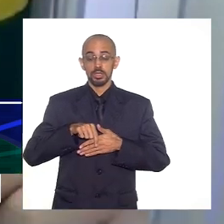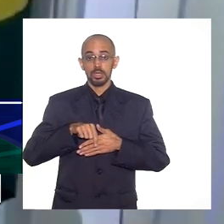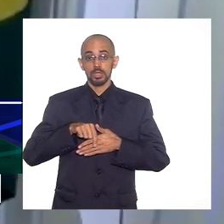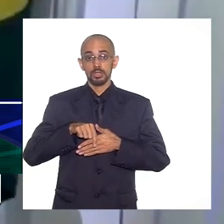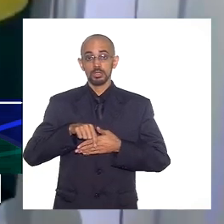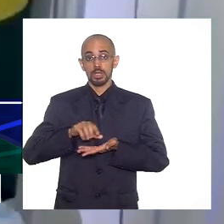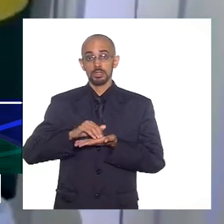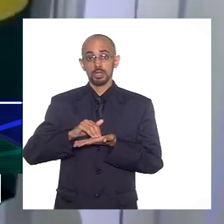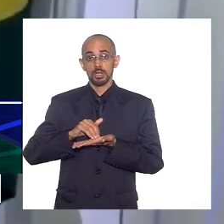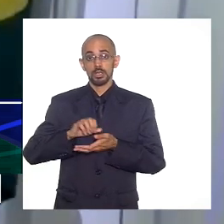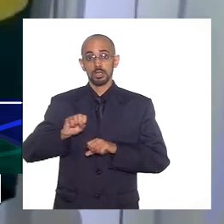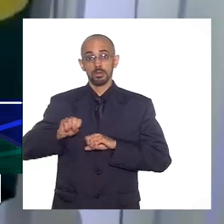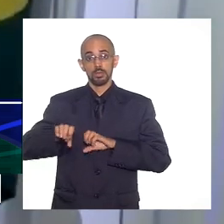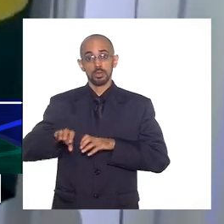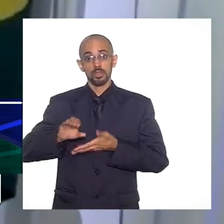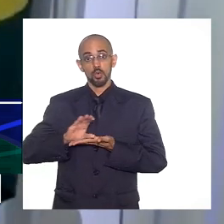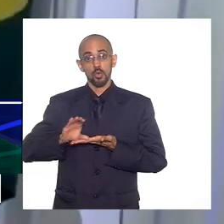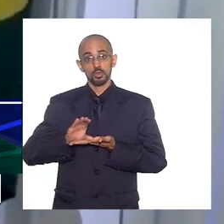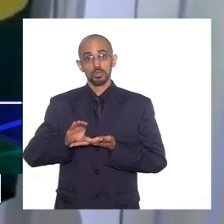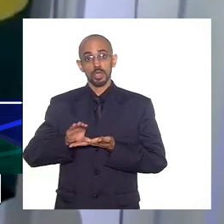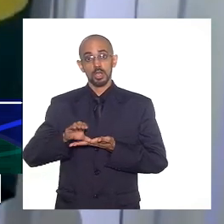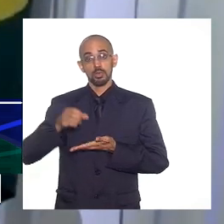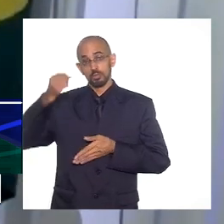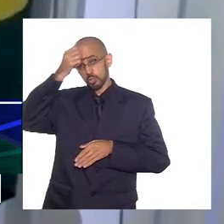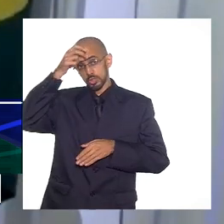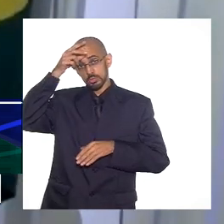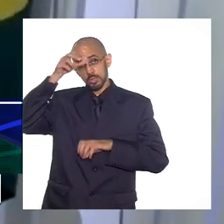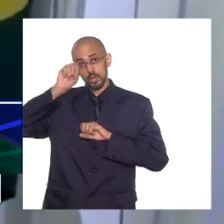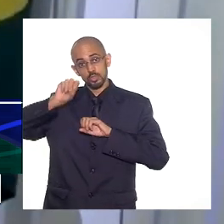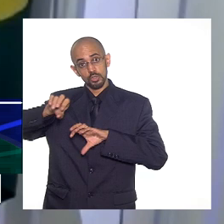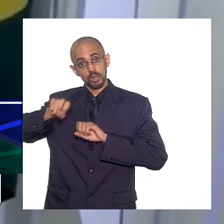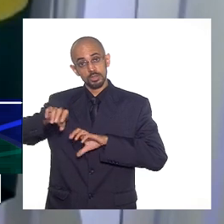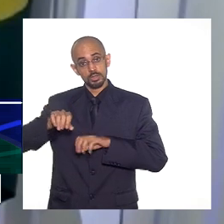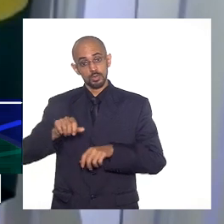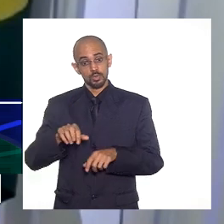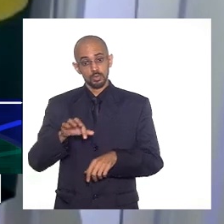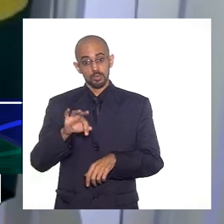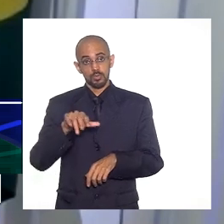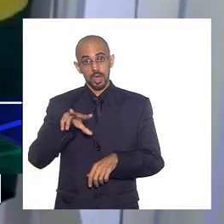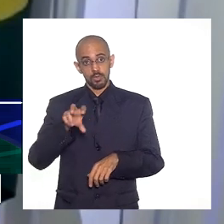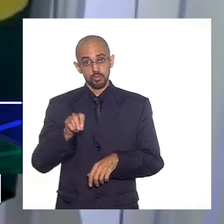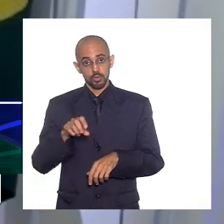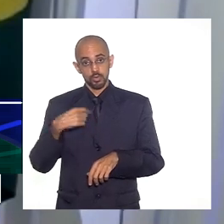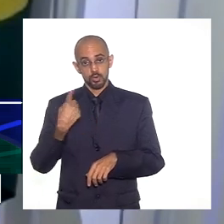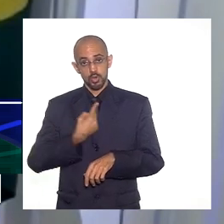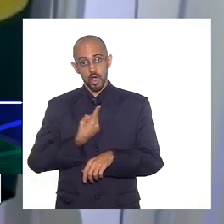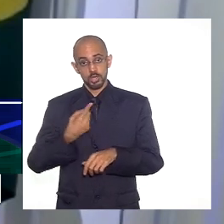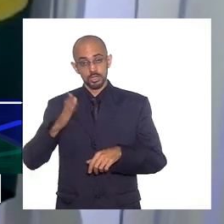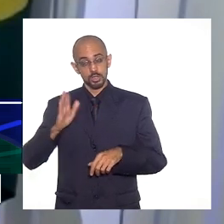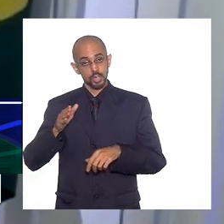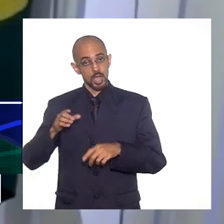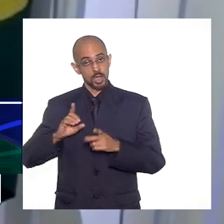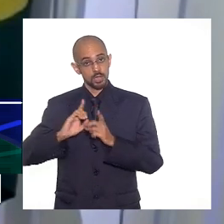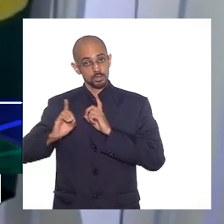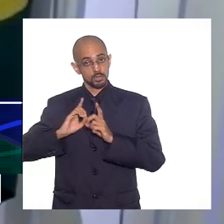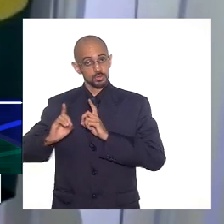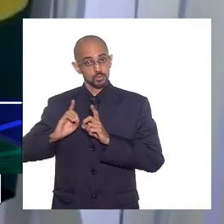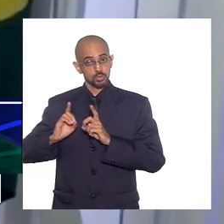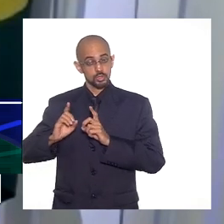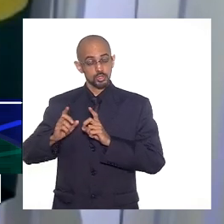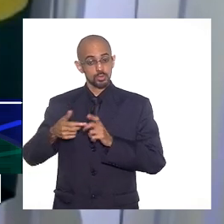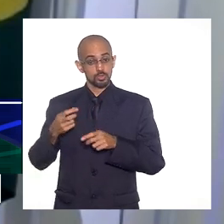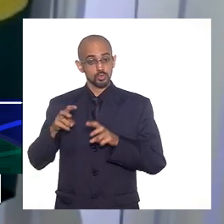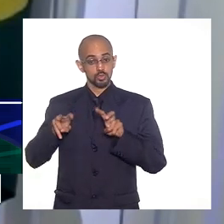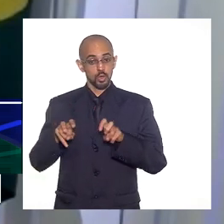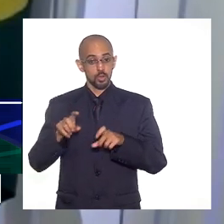Ensino, que é o Conselho Municipal de Educação. Aliás, deputado Flávio, nós que travamos um longo debate já há algum tempo sobre o fortalecimento